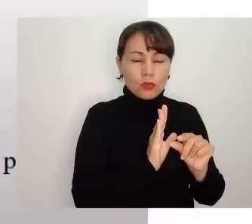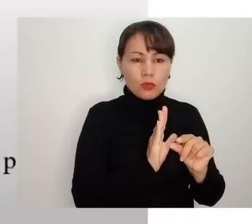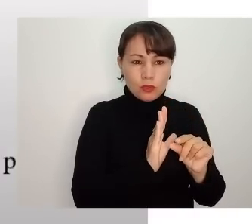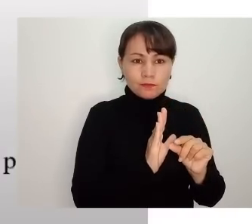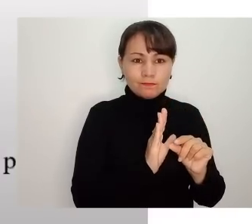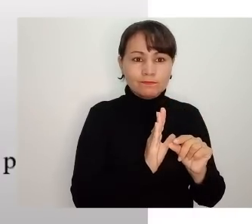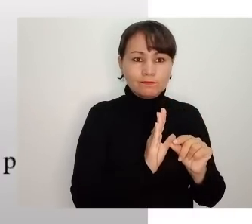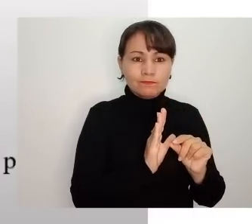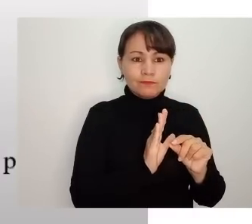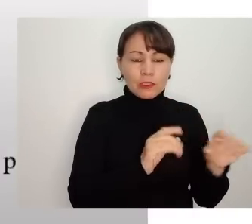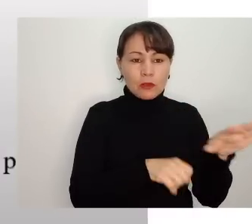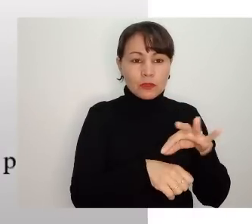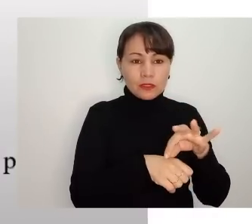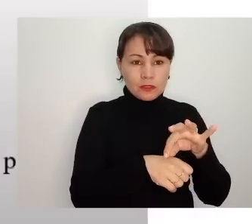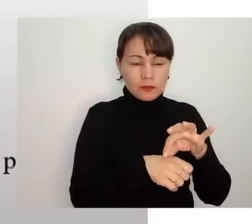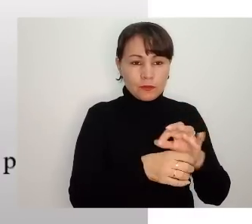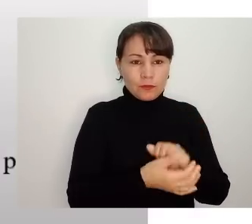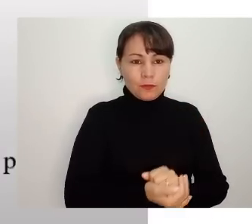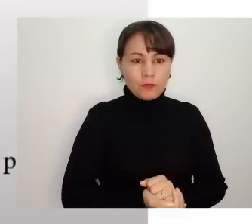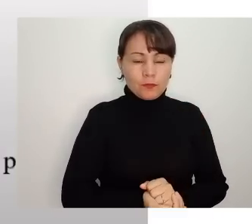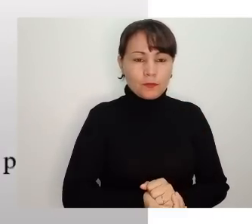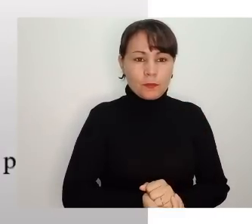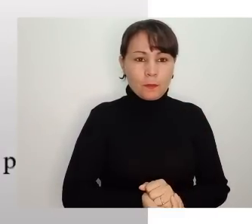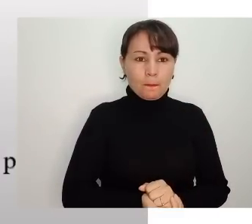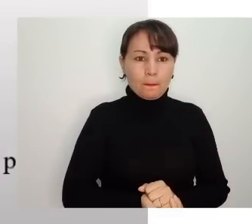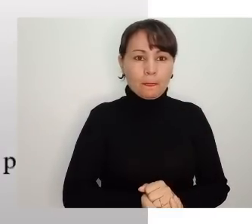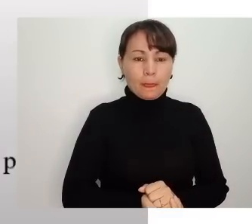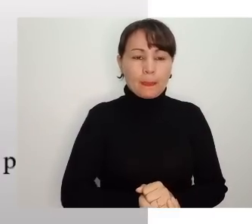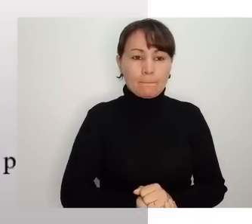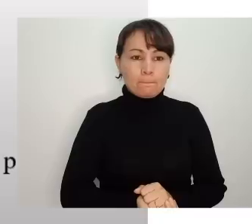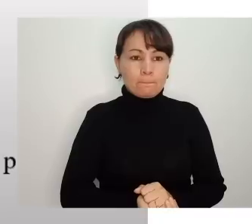redução da amplitude, e ela perdurou.